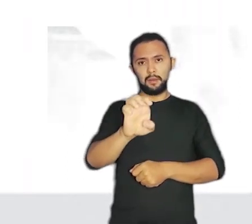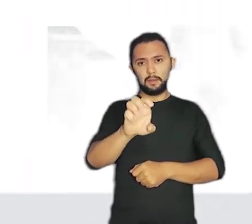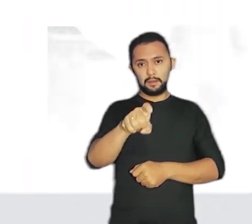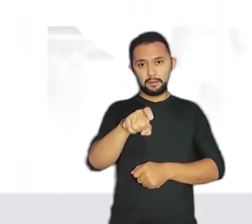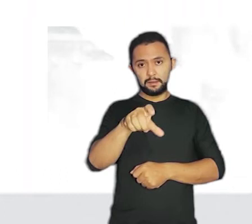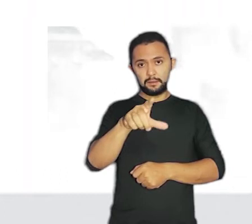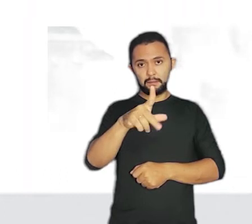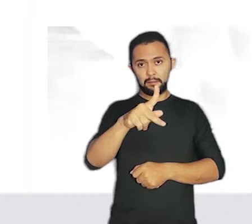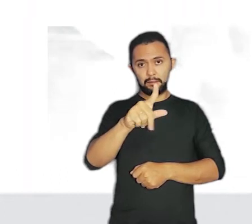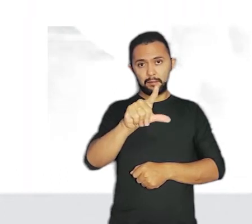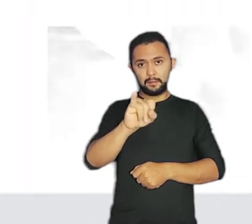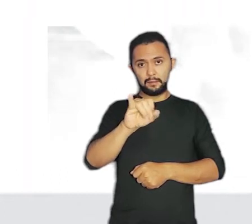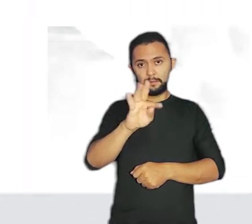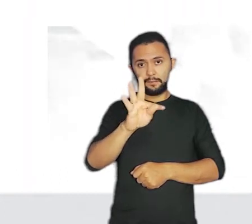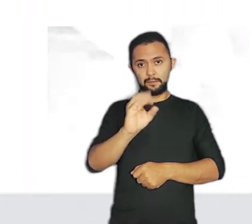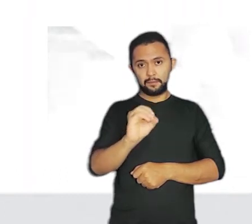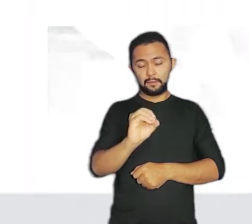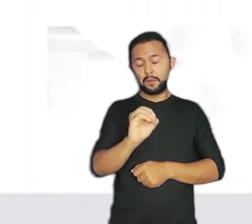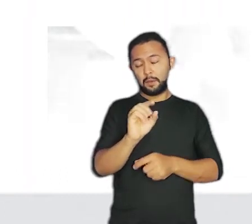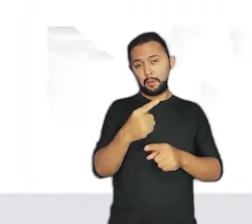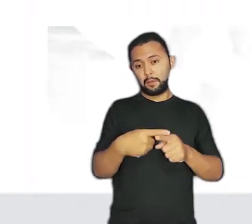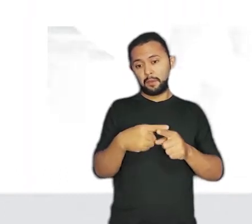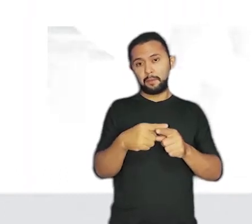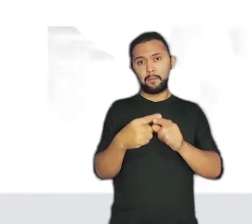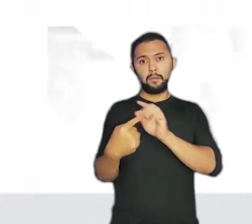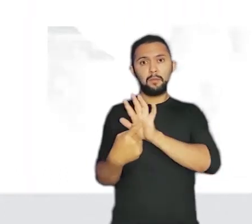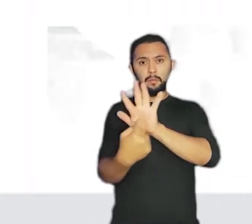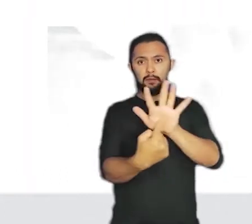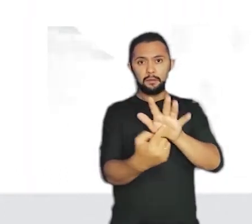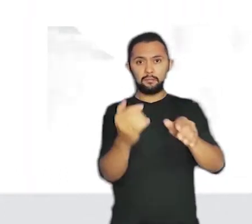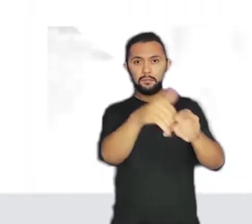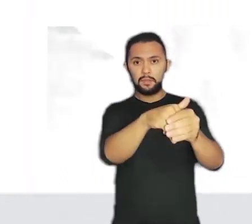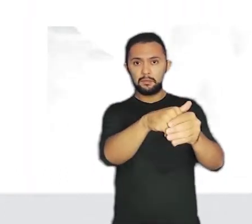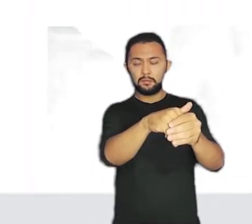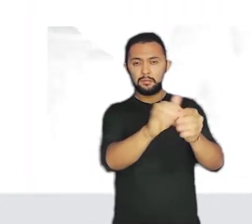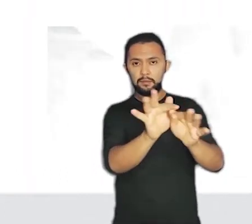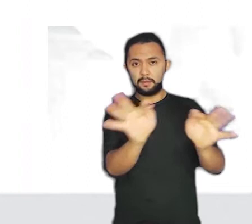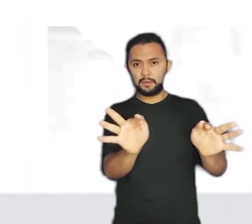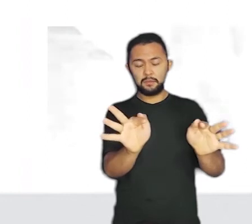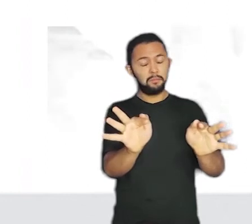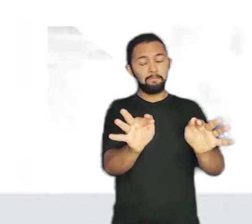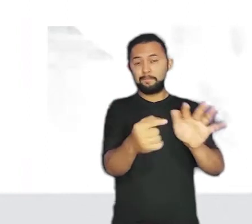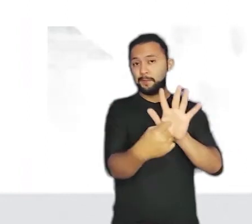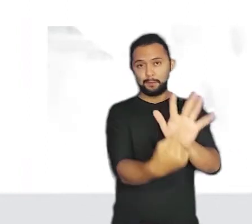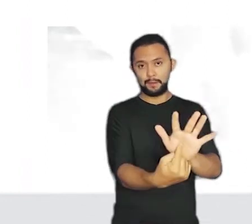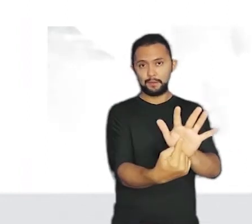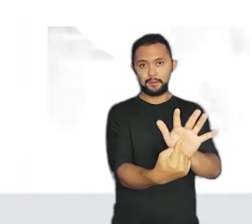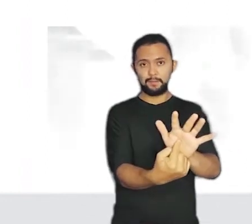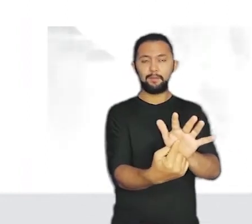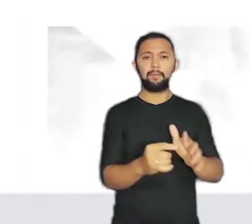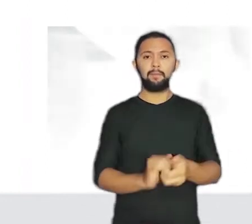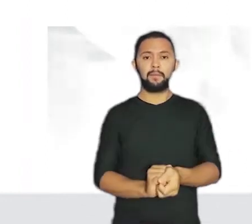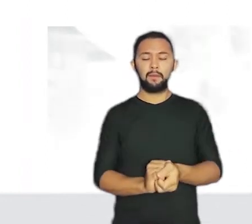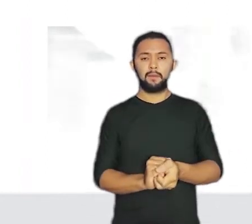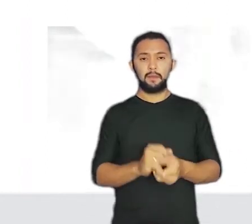O sujeito oculto, desinencial, que não aparece na frase de forma explícita. Ele não vai aparecer de forma